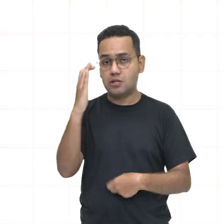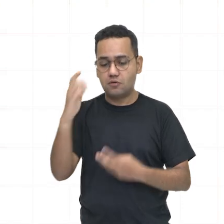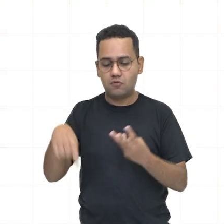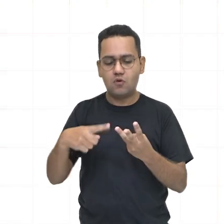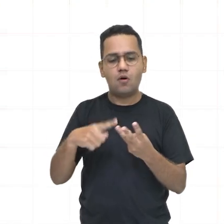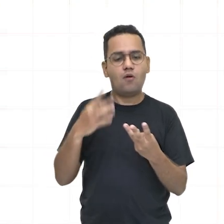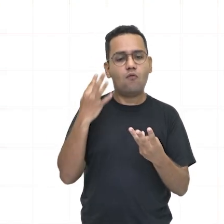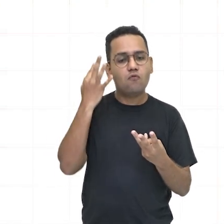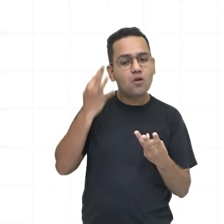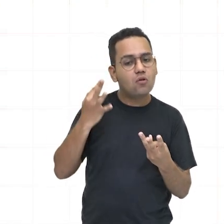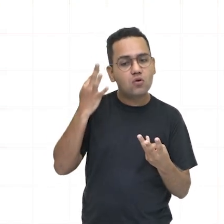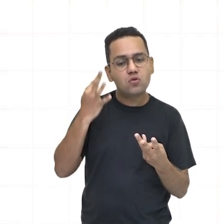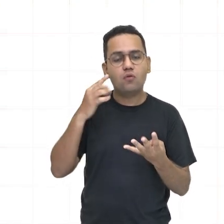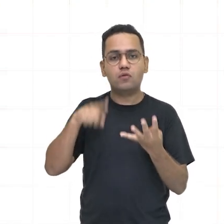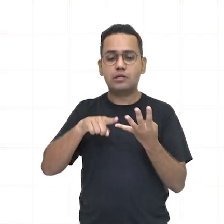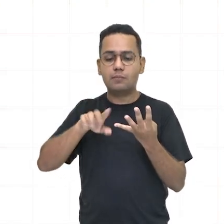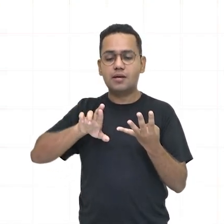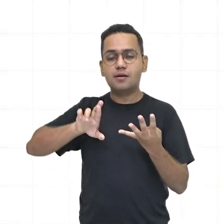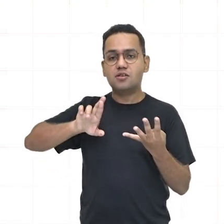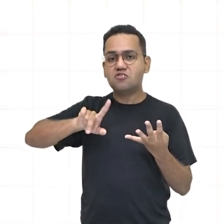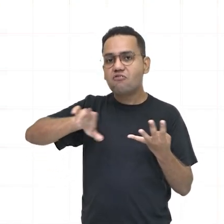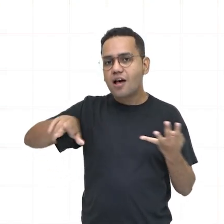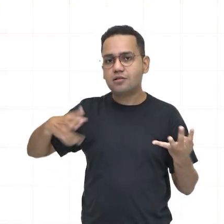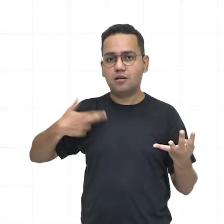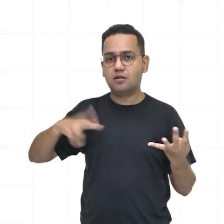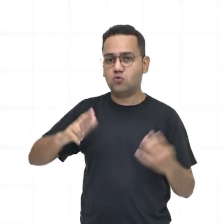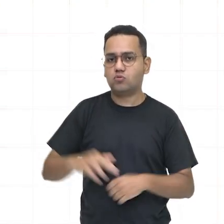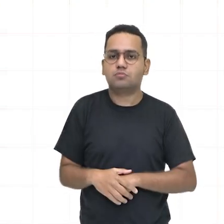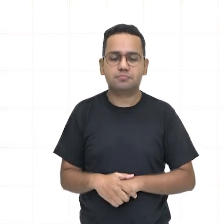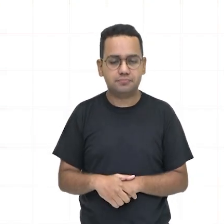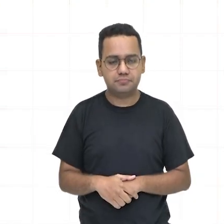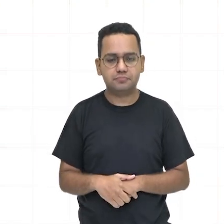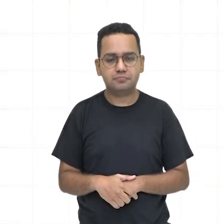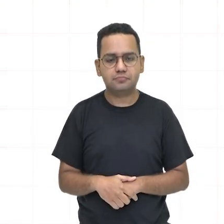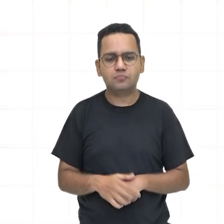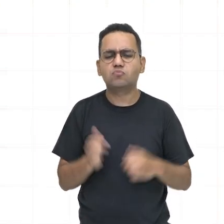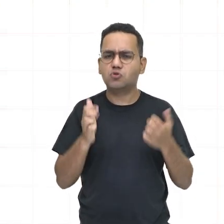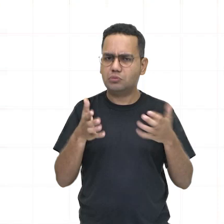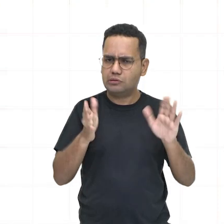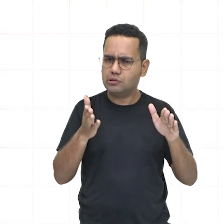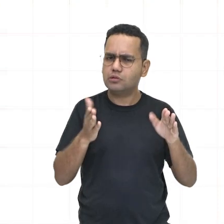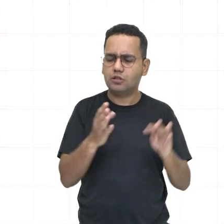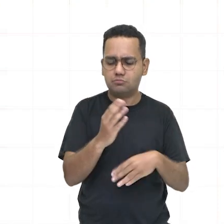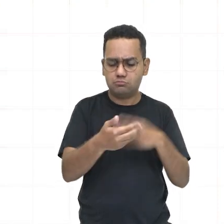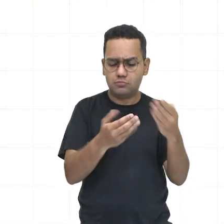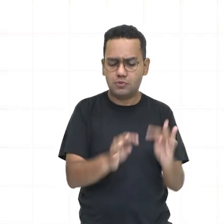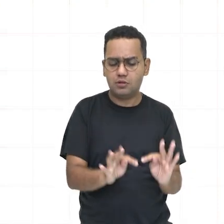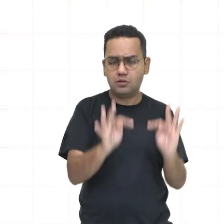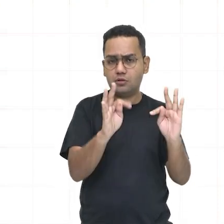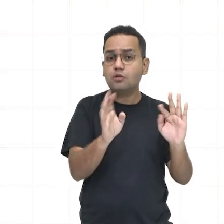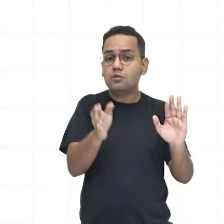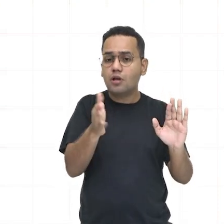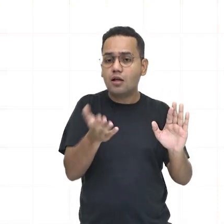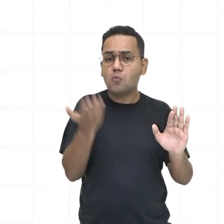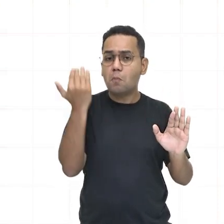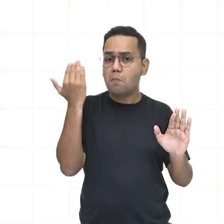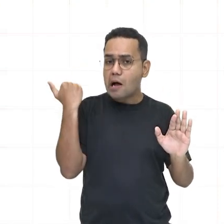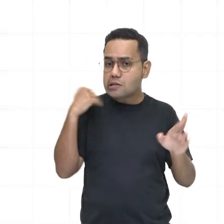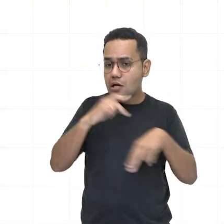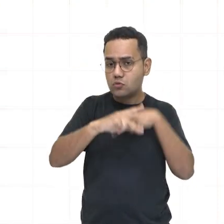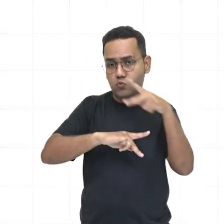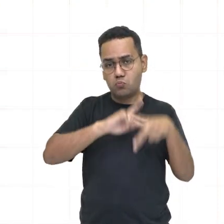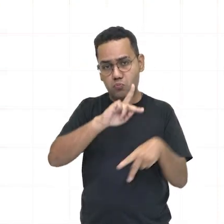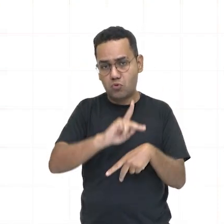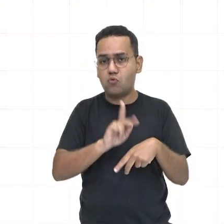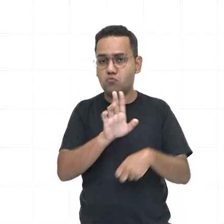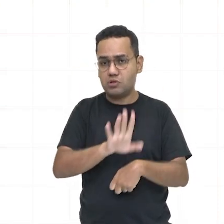religiões diversas. Então, nós já falamos sobre desenvolvimento tecnológico, né, dessas civilizações de